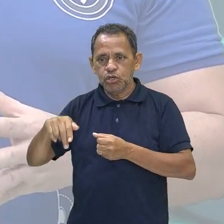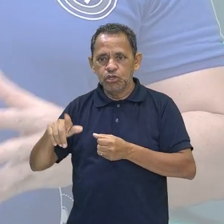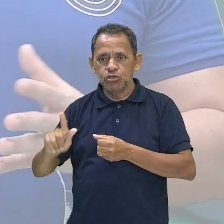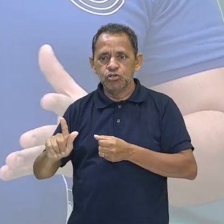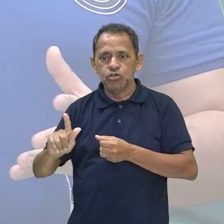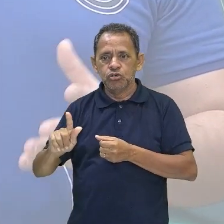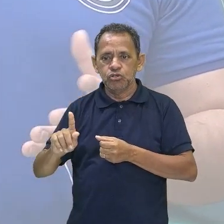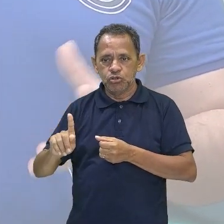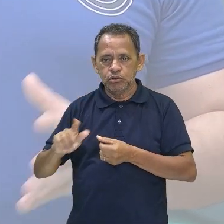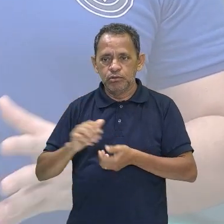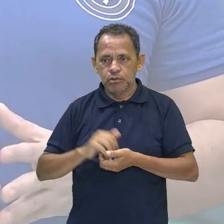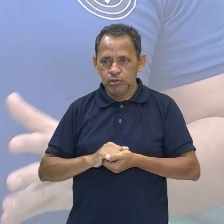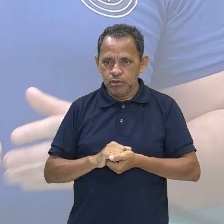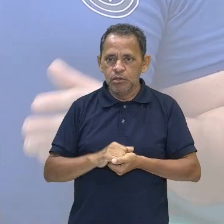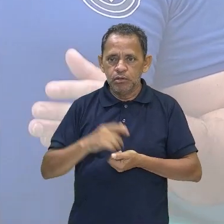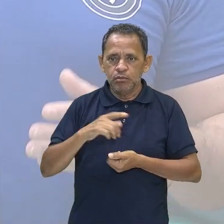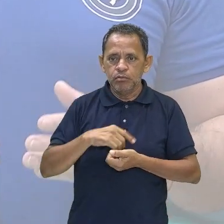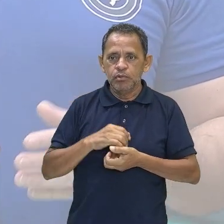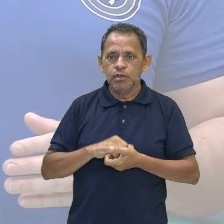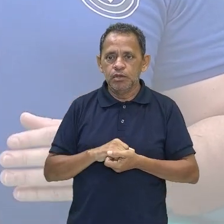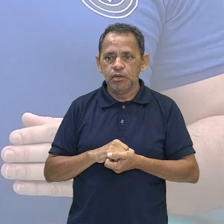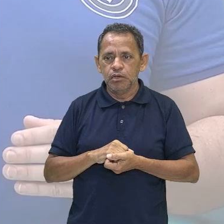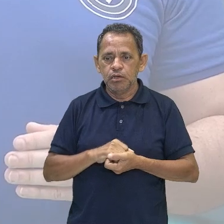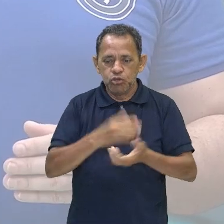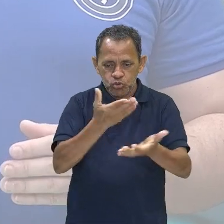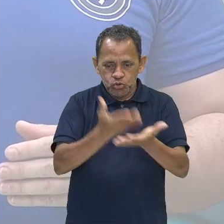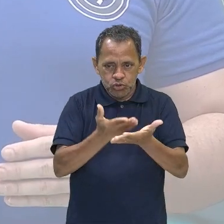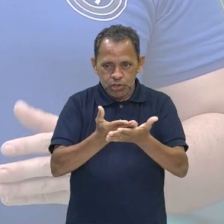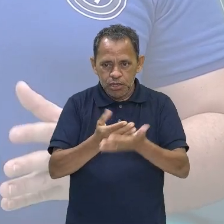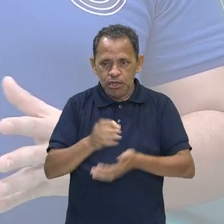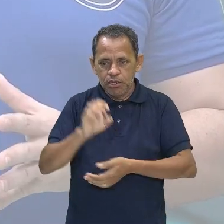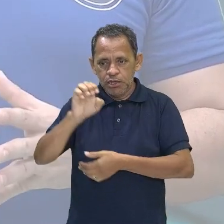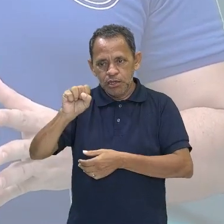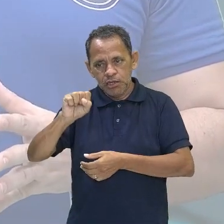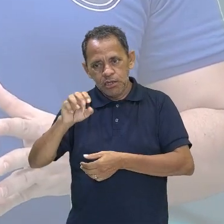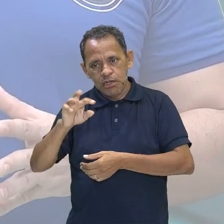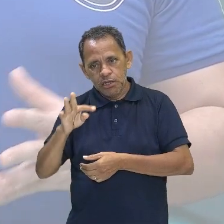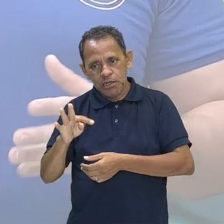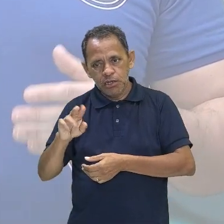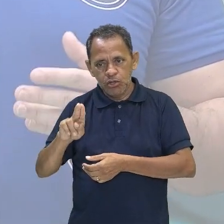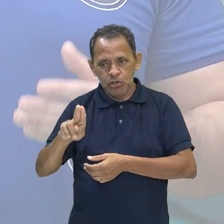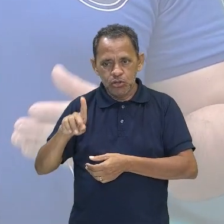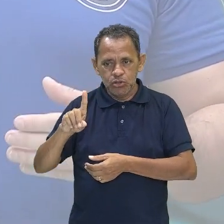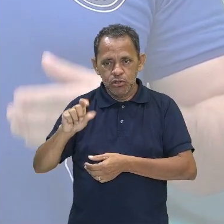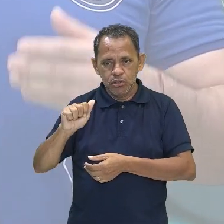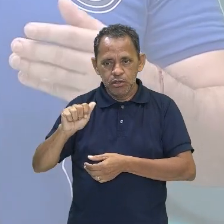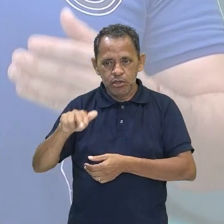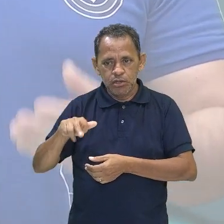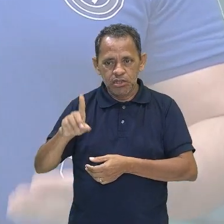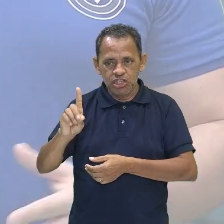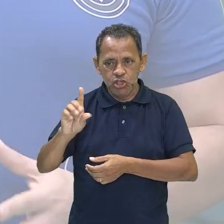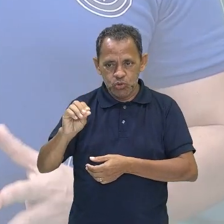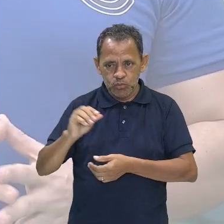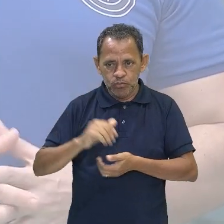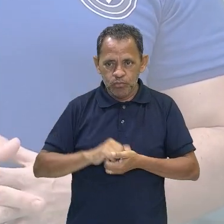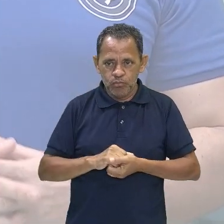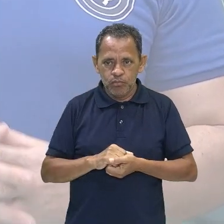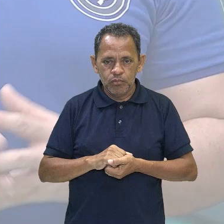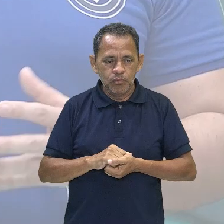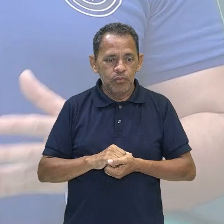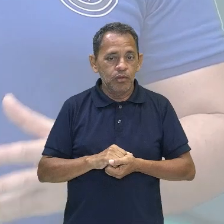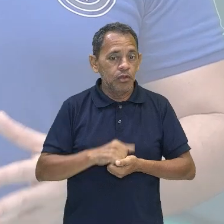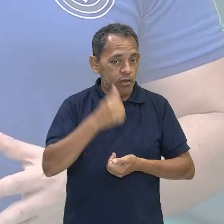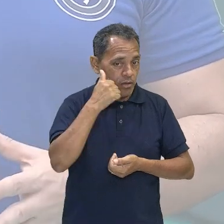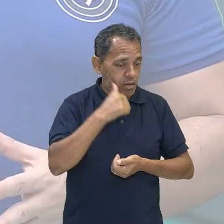estudando. Ou seja, a pergunta é, is she studying English? Ela está